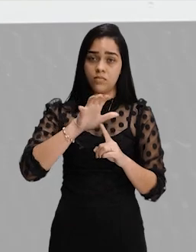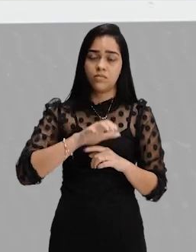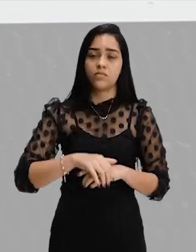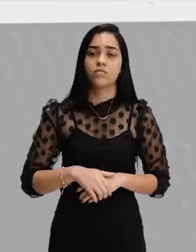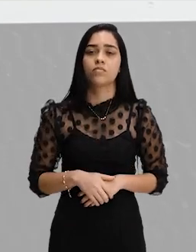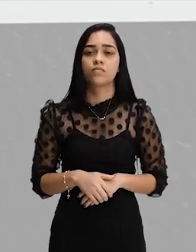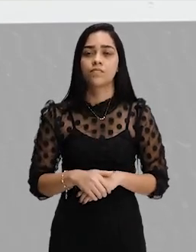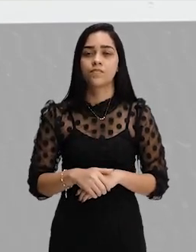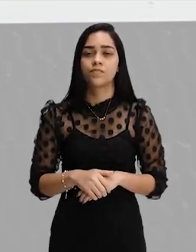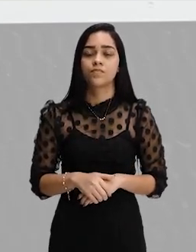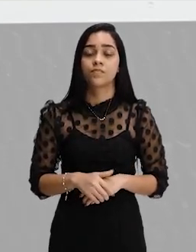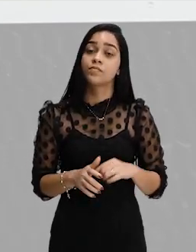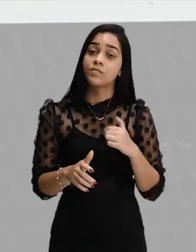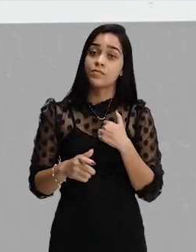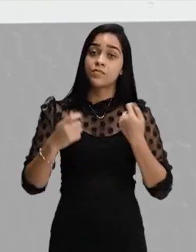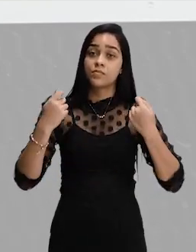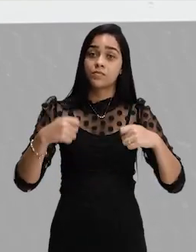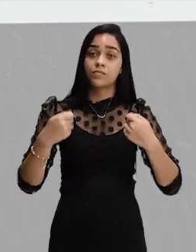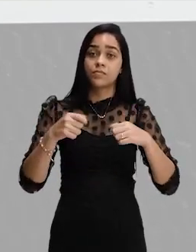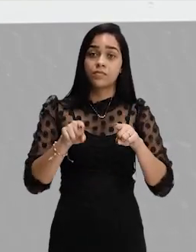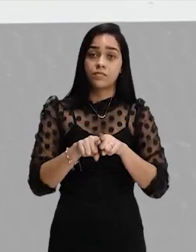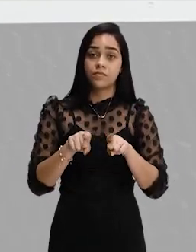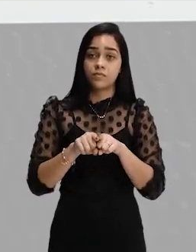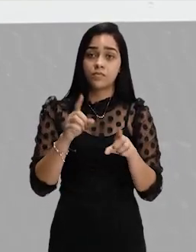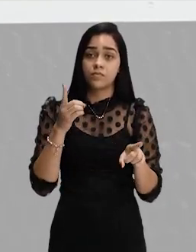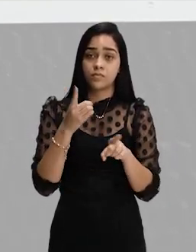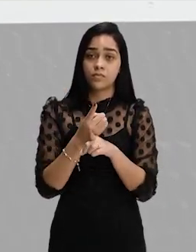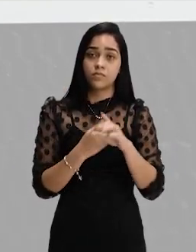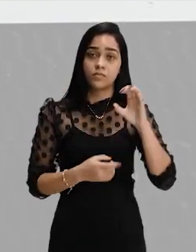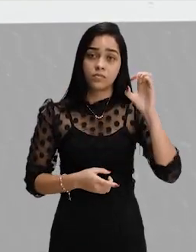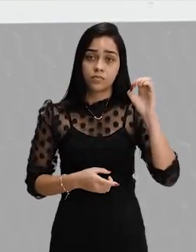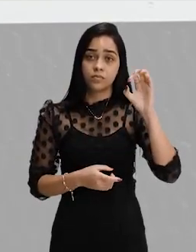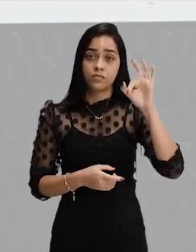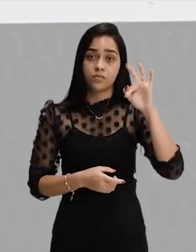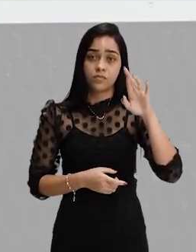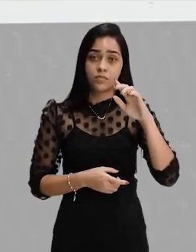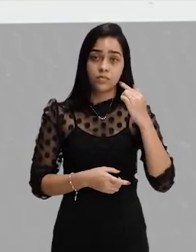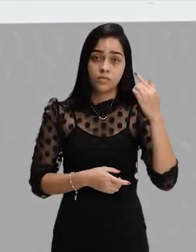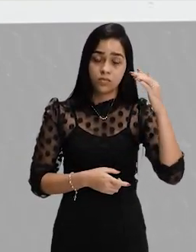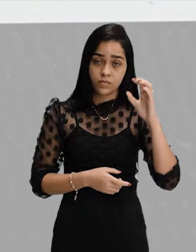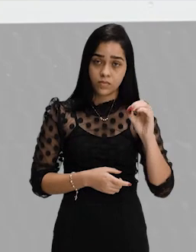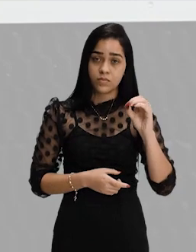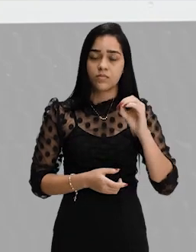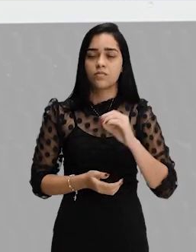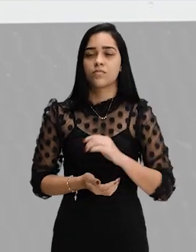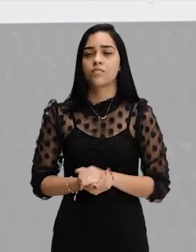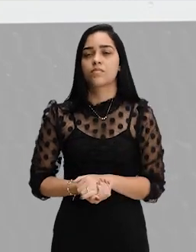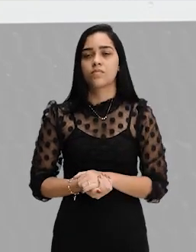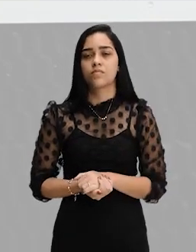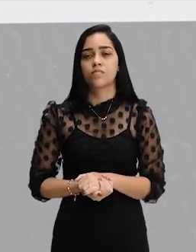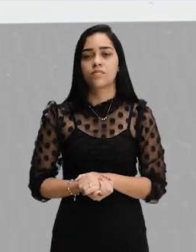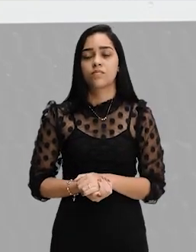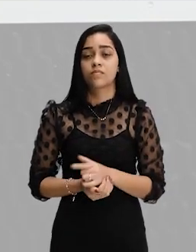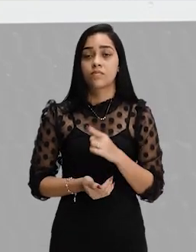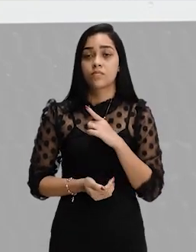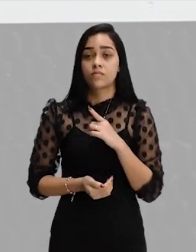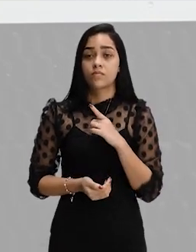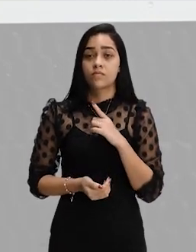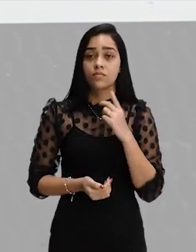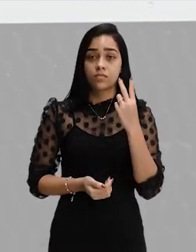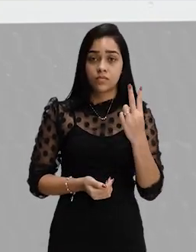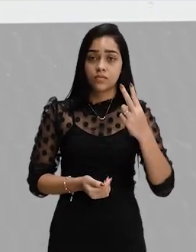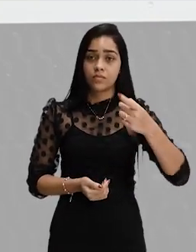Outra coisa, eu preciso aqui encontrar o zero da função. Para encontrar o zero da função, eu vou ter